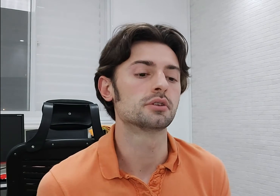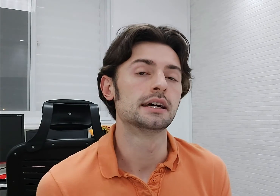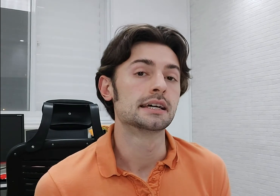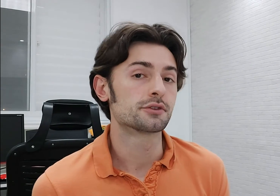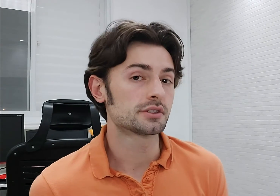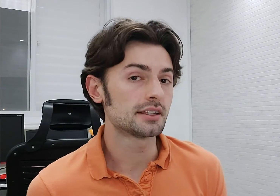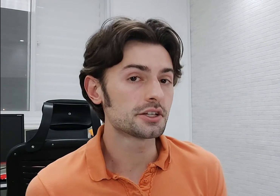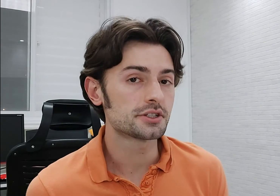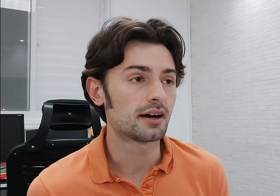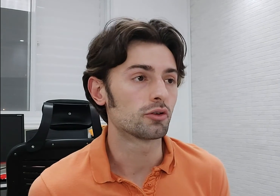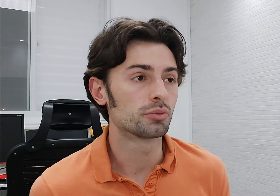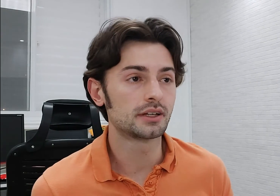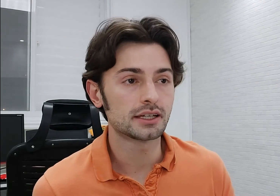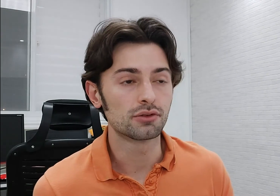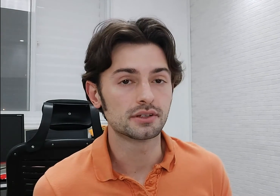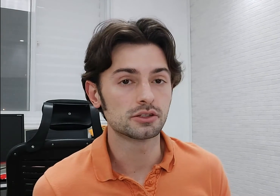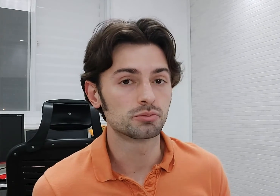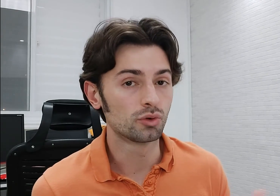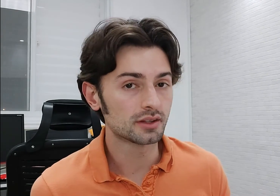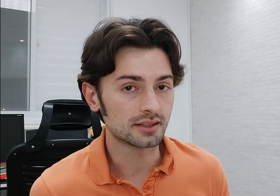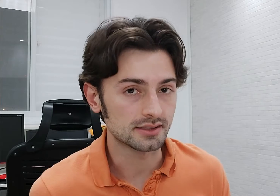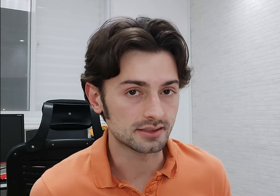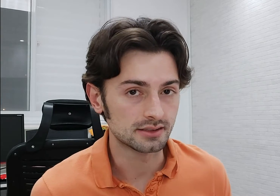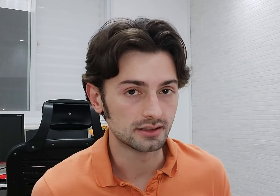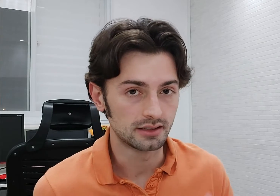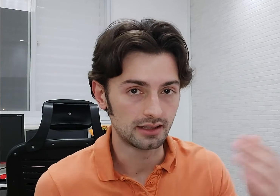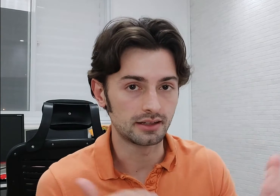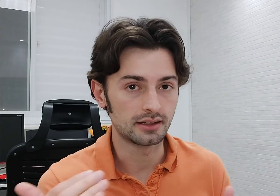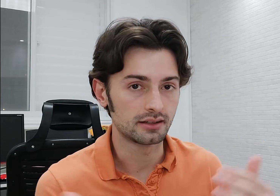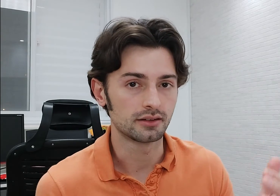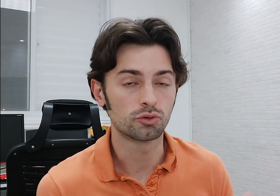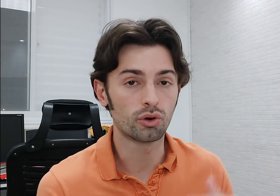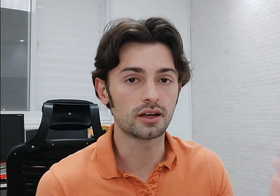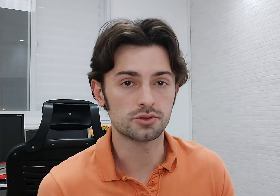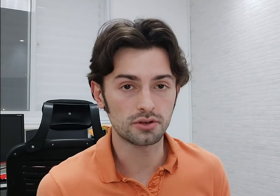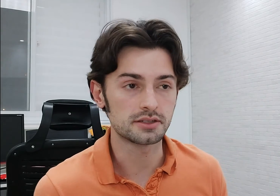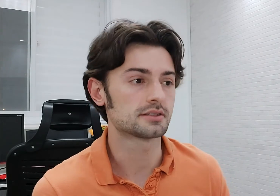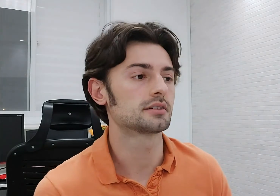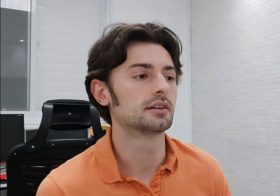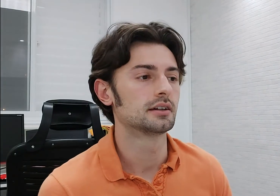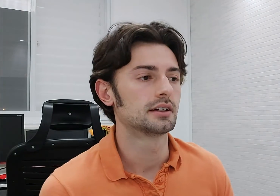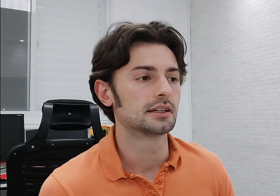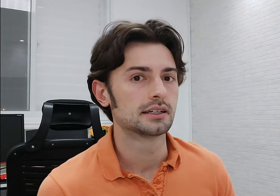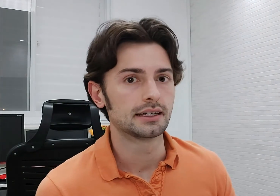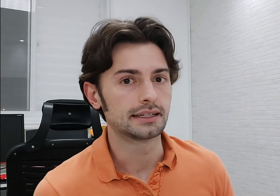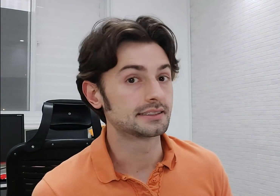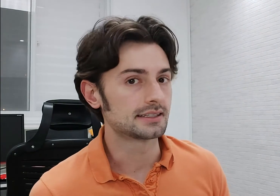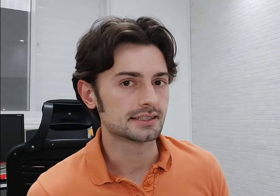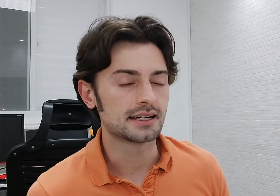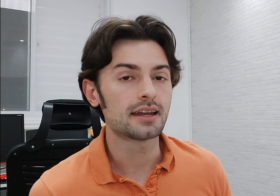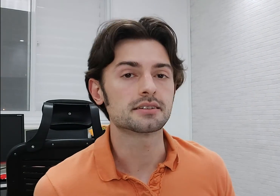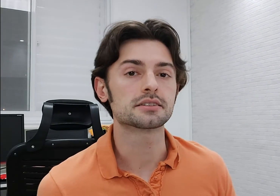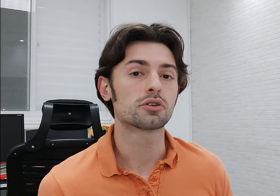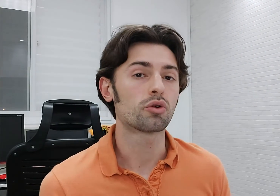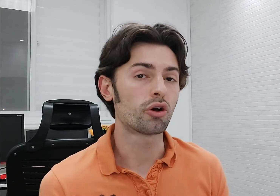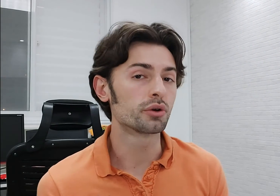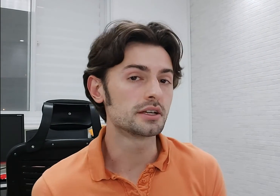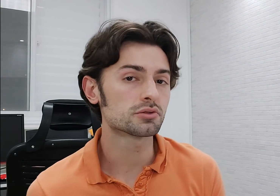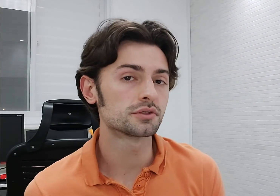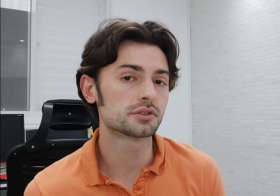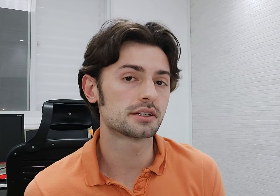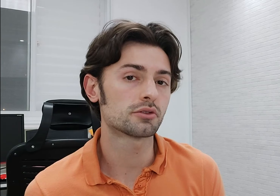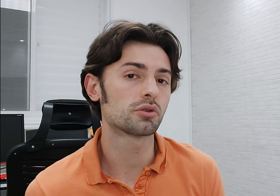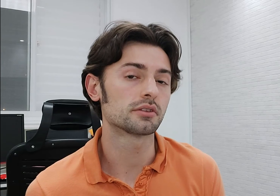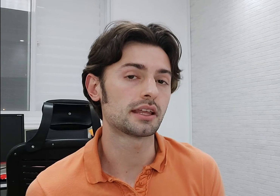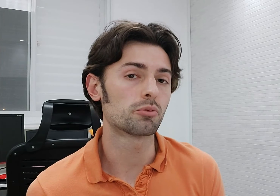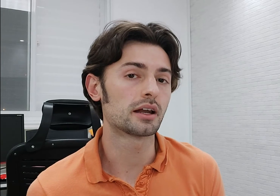muito o texto. Se você deixar o bonequinho fazendo muitas colocações desnecessárias. Qual é